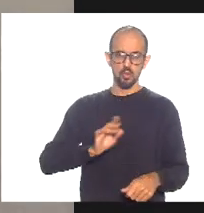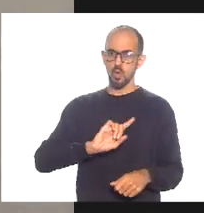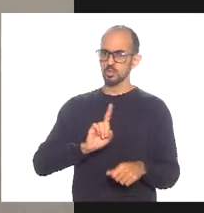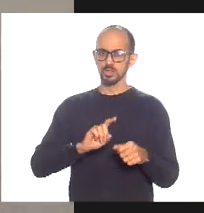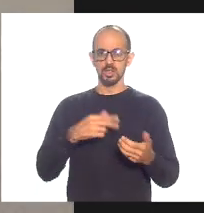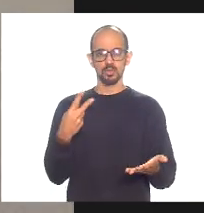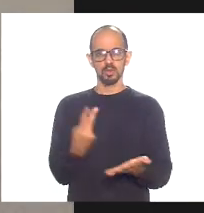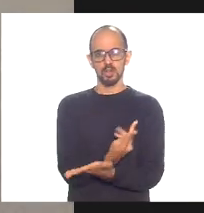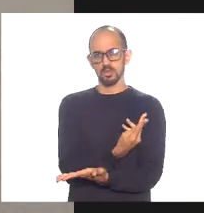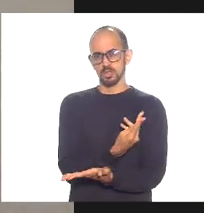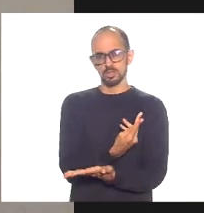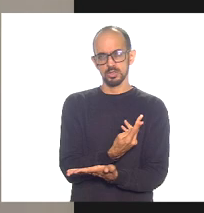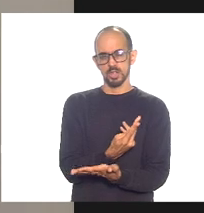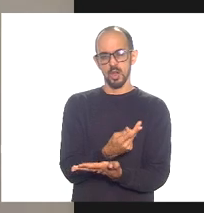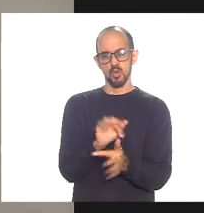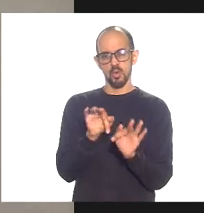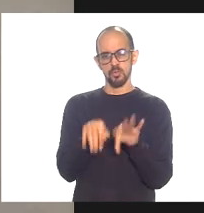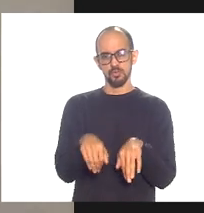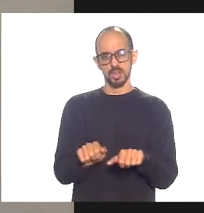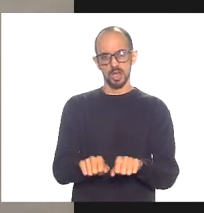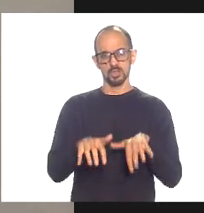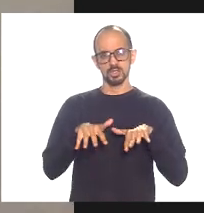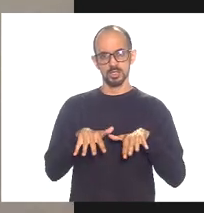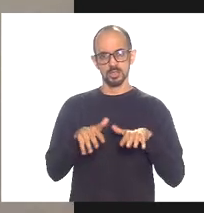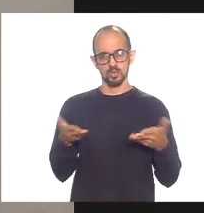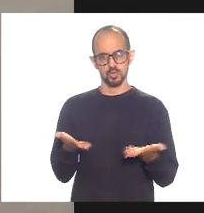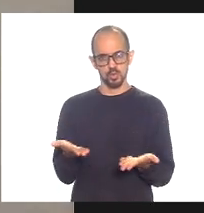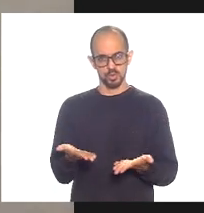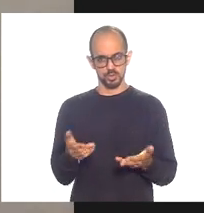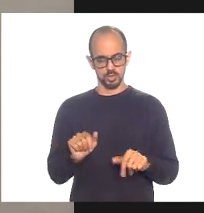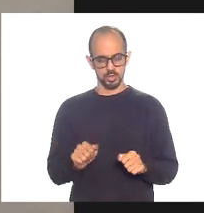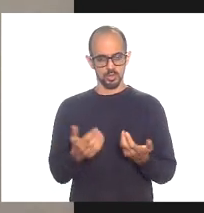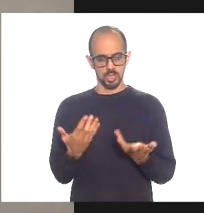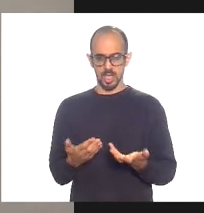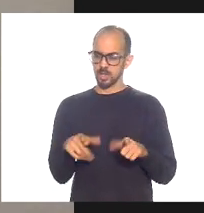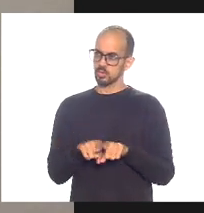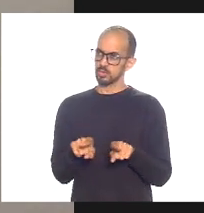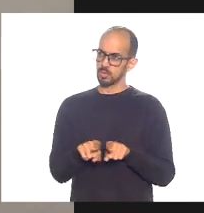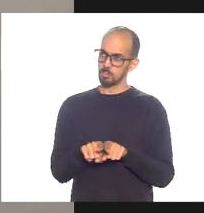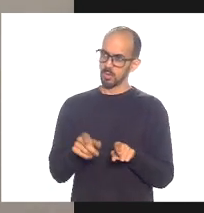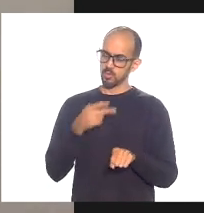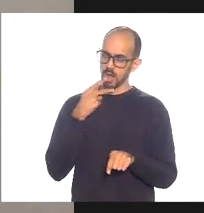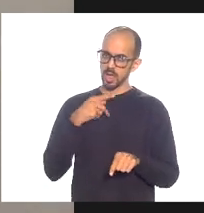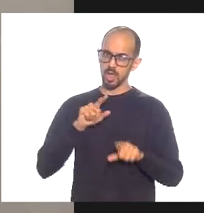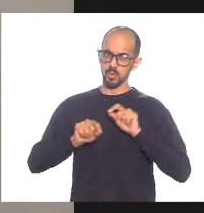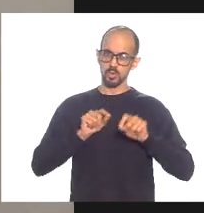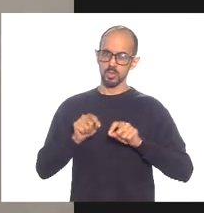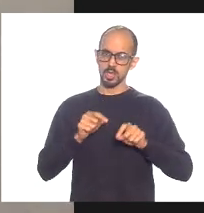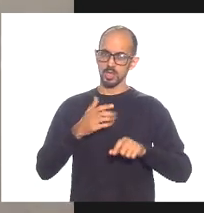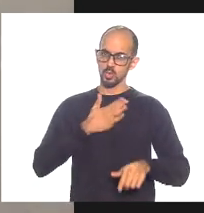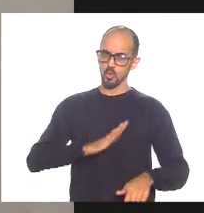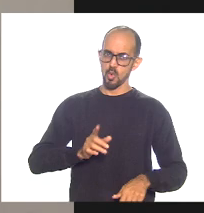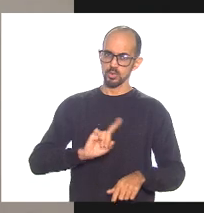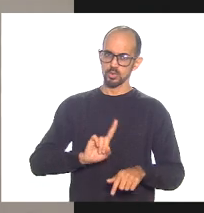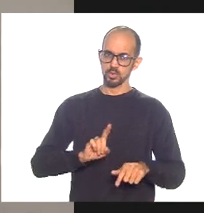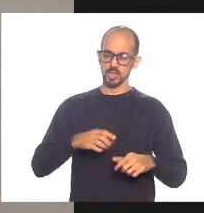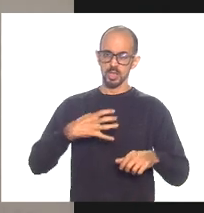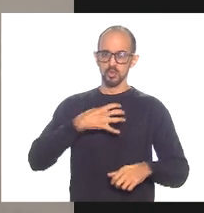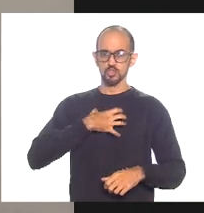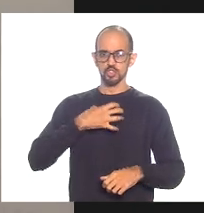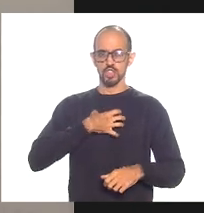aconteceu nesse final de sessão. Quero deixar aqui a minha indignação pela forma com a qual esse